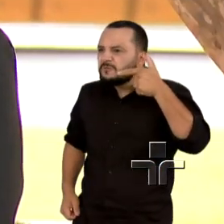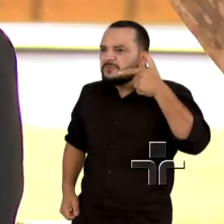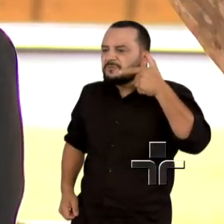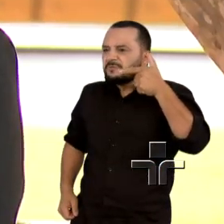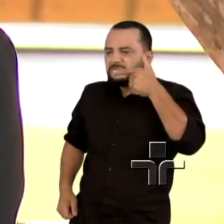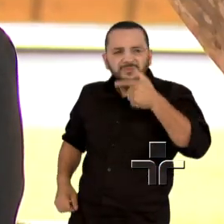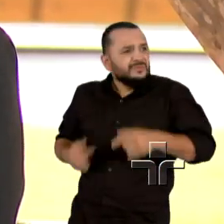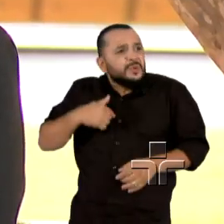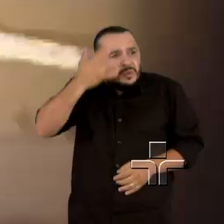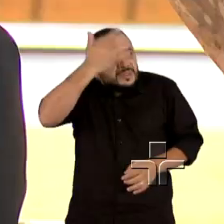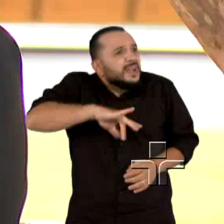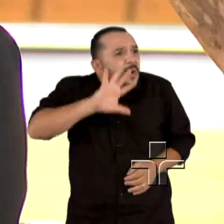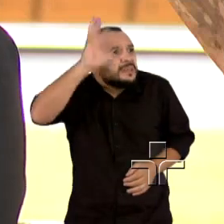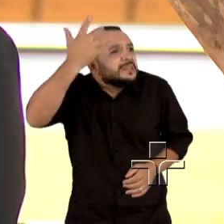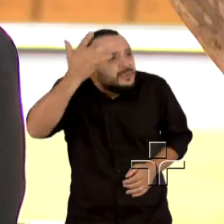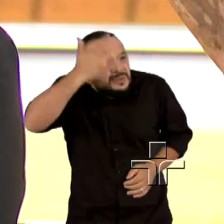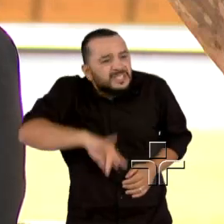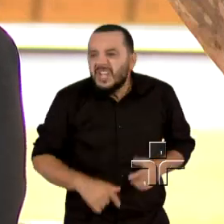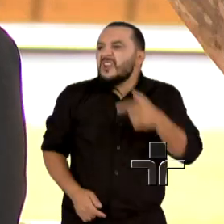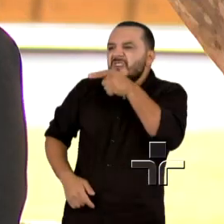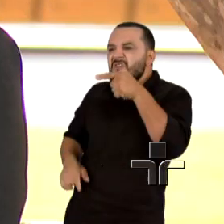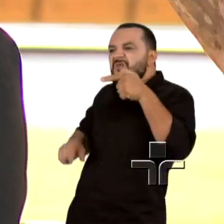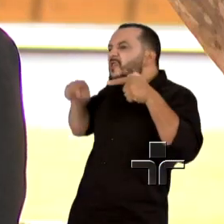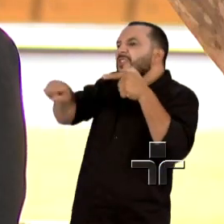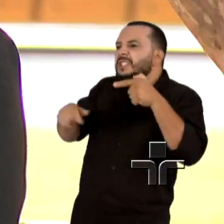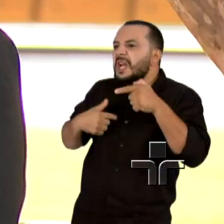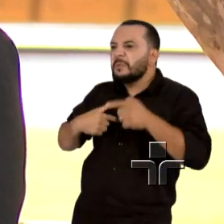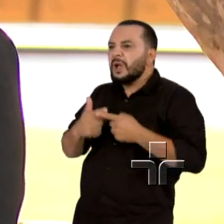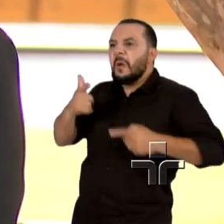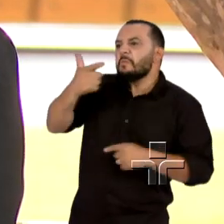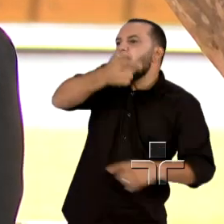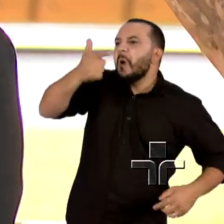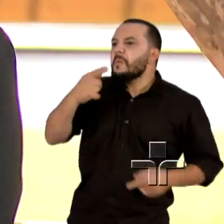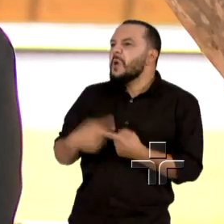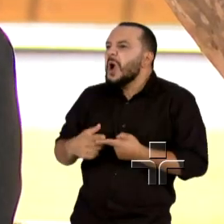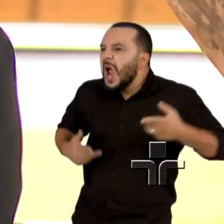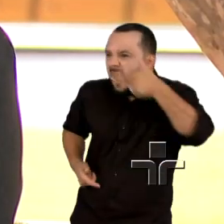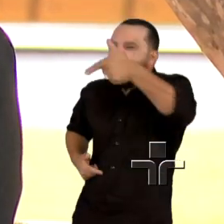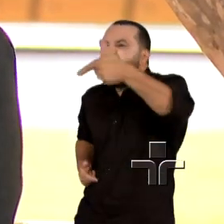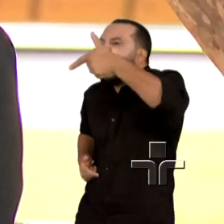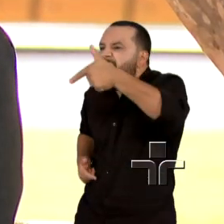o que está acontecendo. Foi você? Por que você matou?